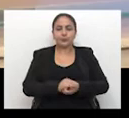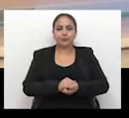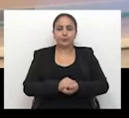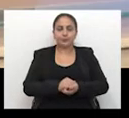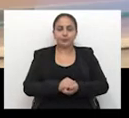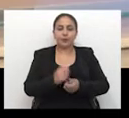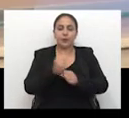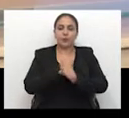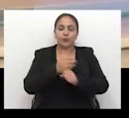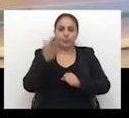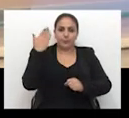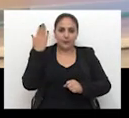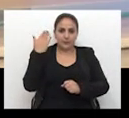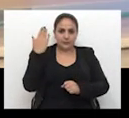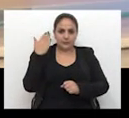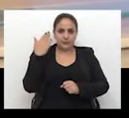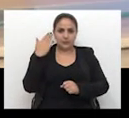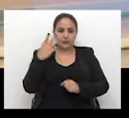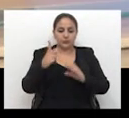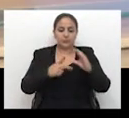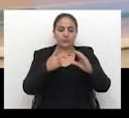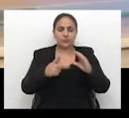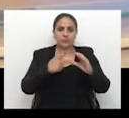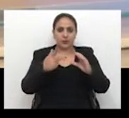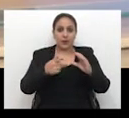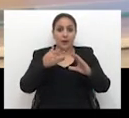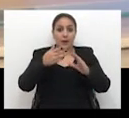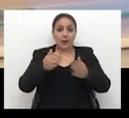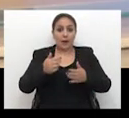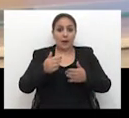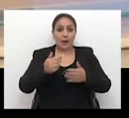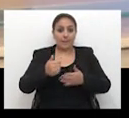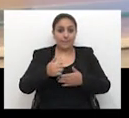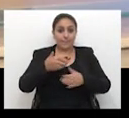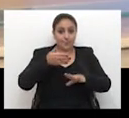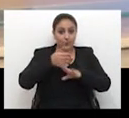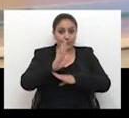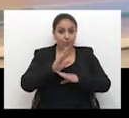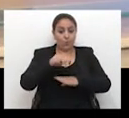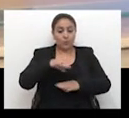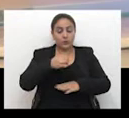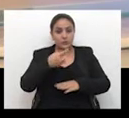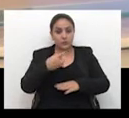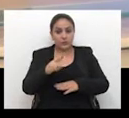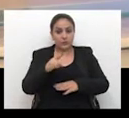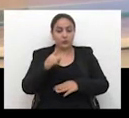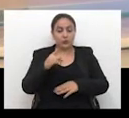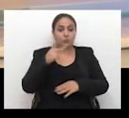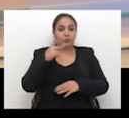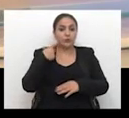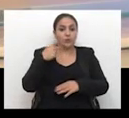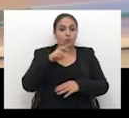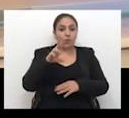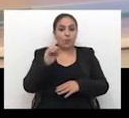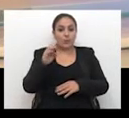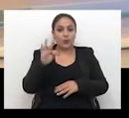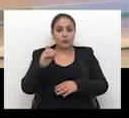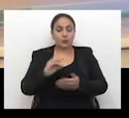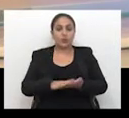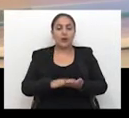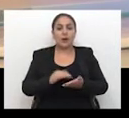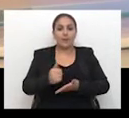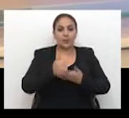no ano passado o parlamento aprovou uma moção do vereador roberto gabriel thomson o texto apoiava o projeto federal